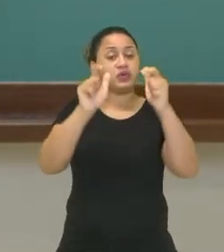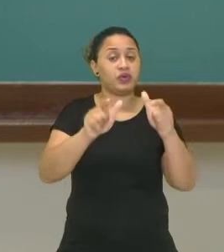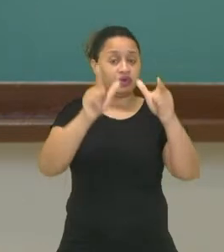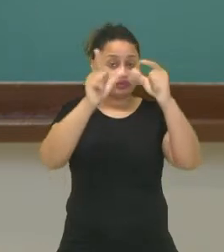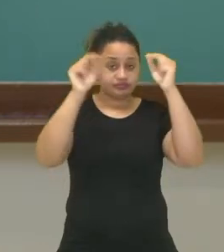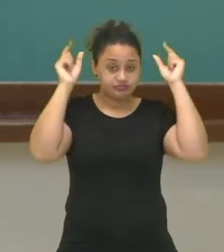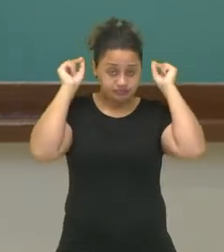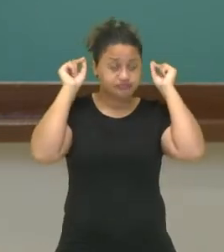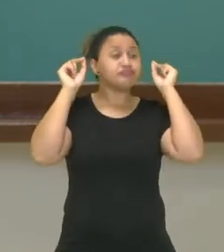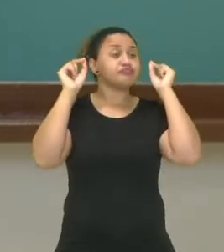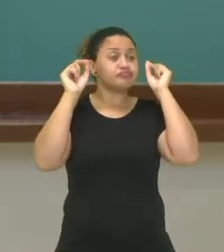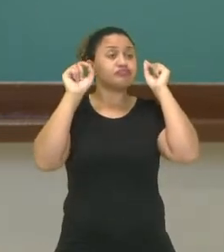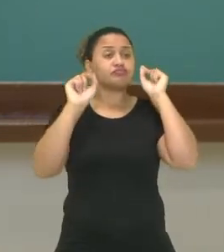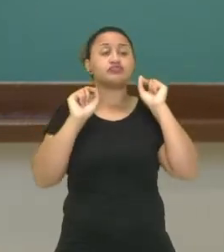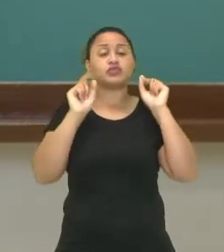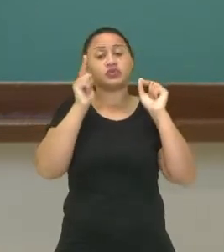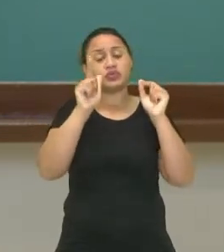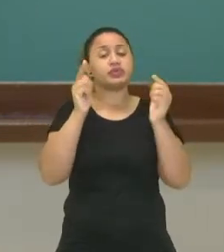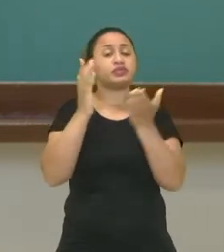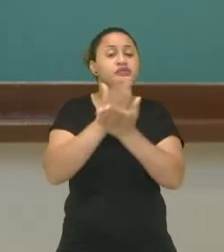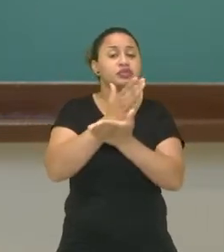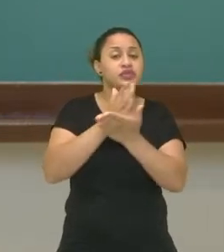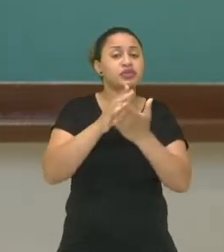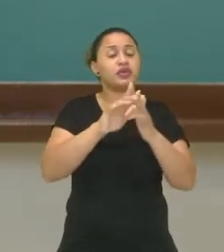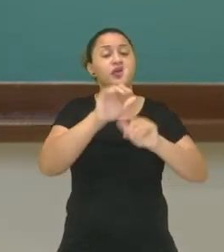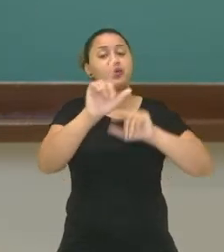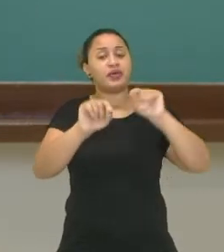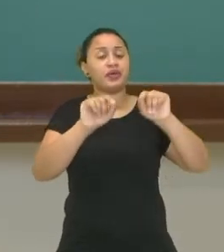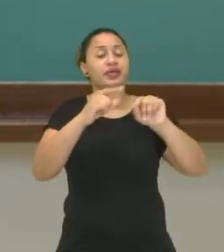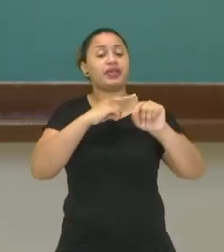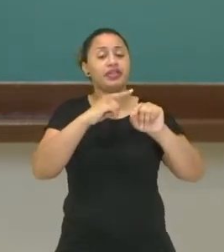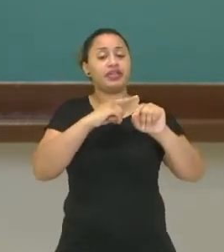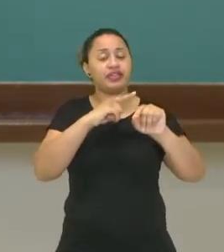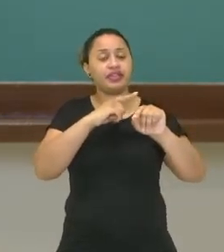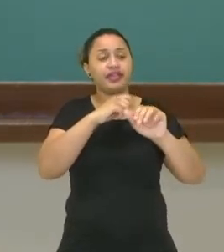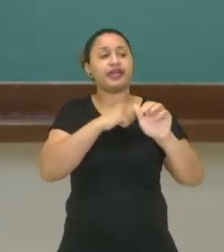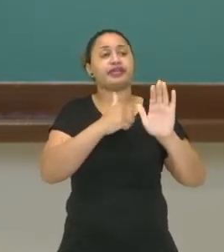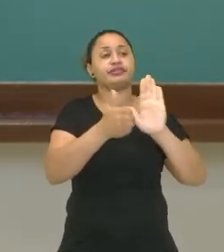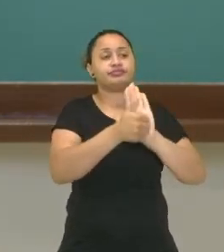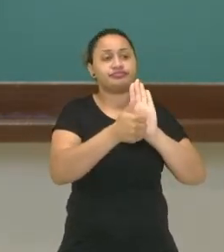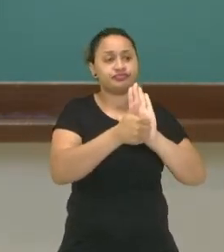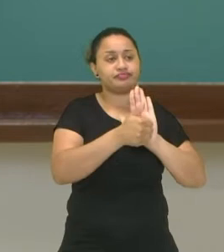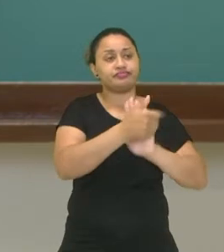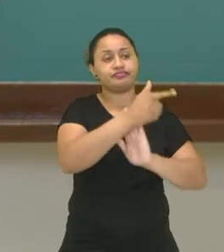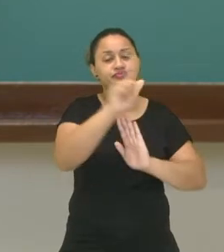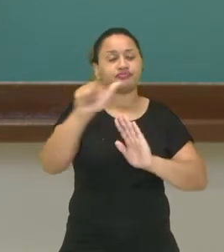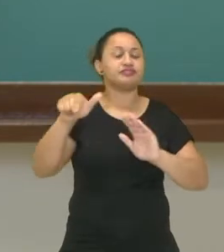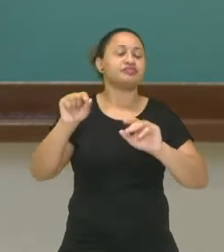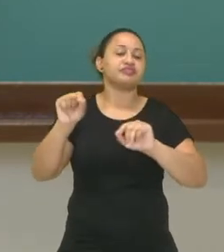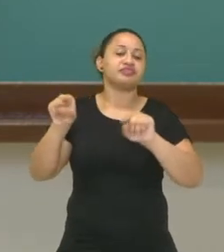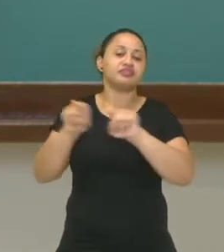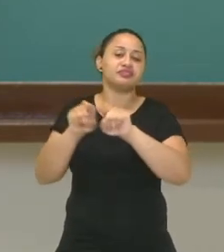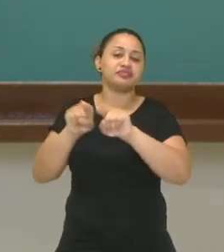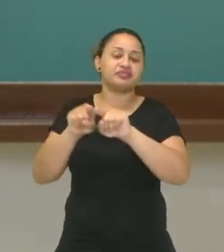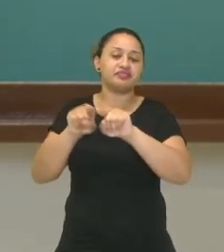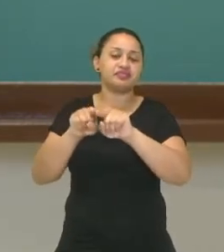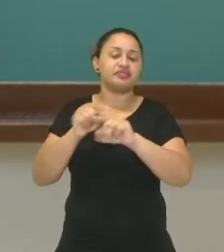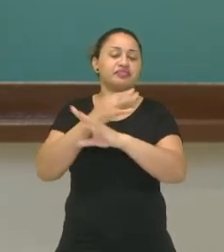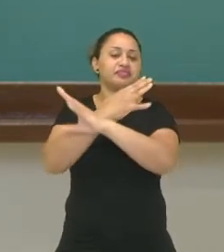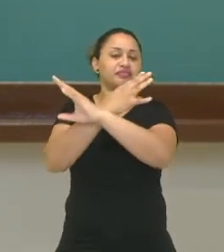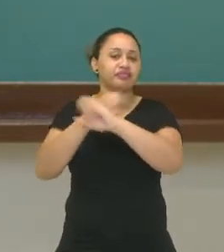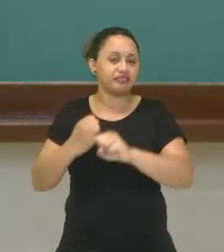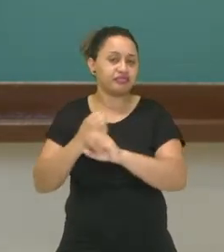Nós podemos dividir a ginástica de Atenas e a ginástica de Esparta, onde a